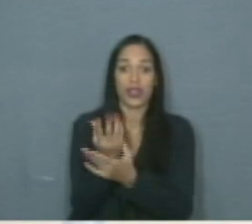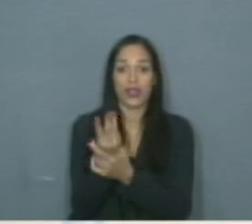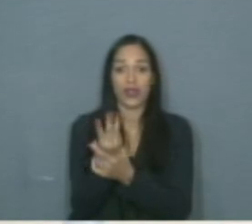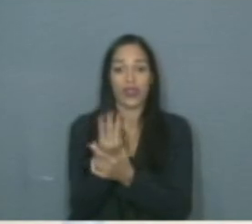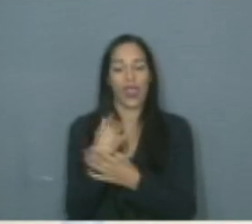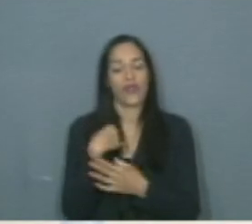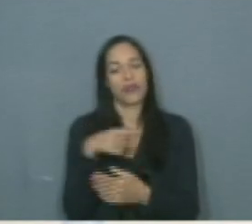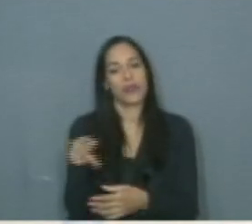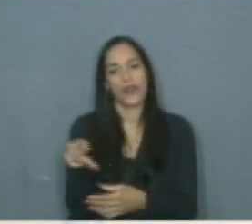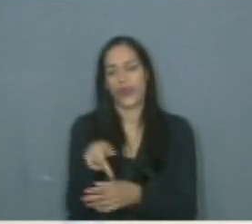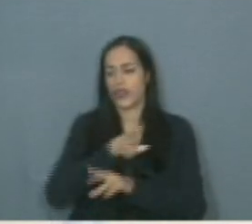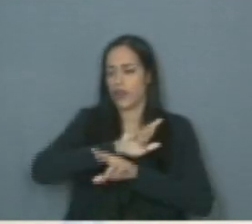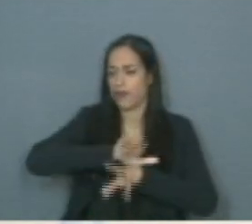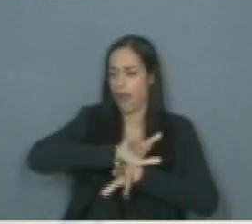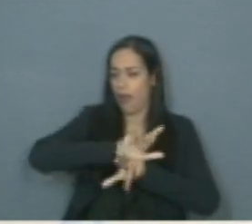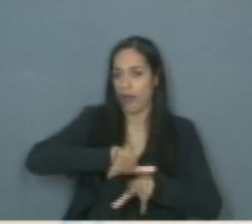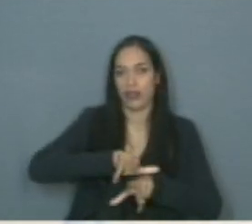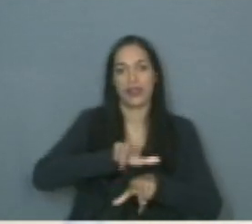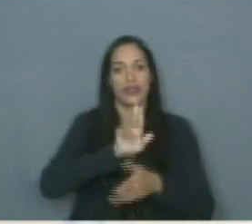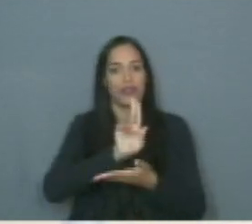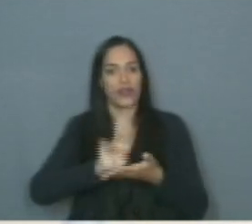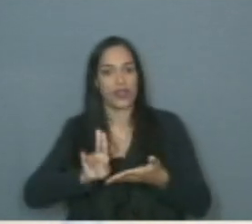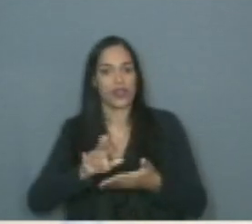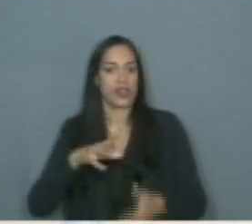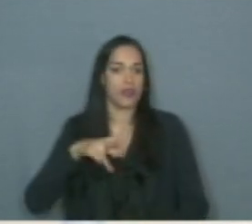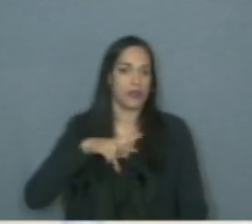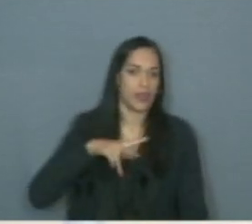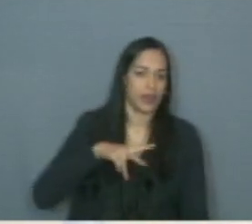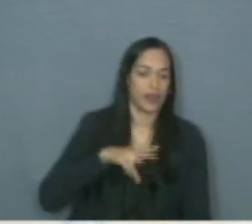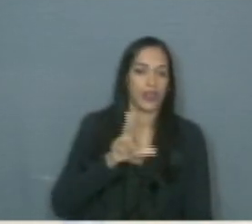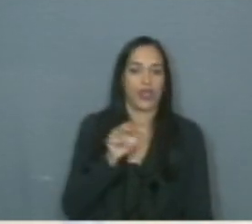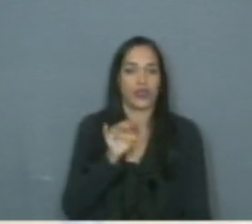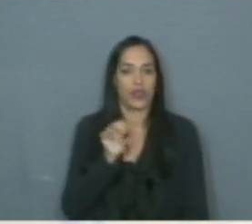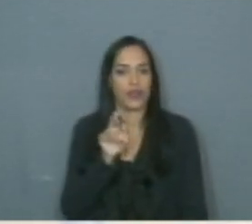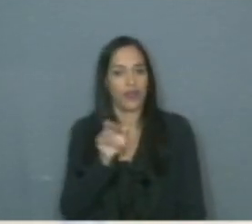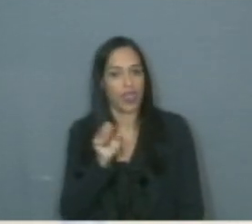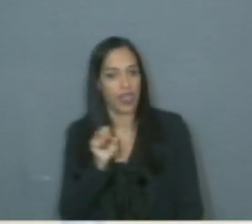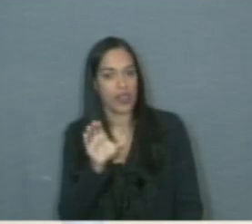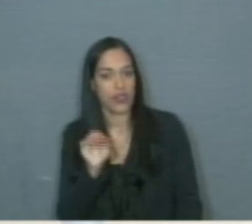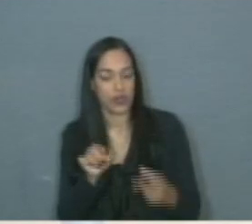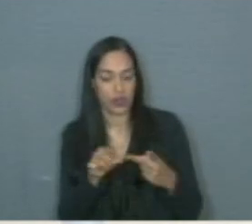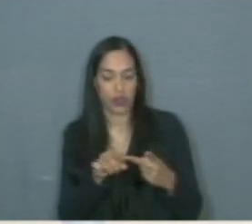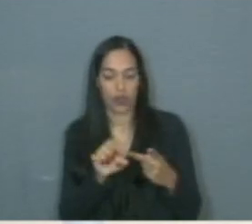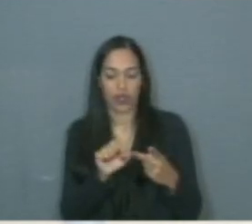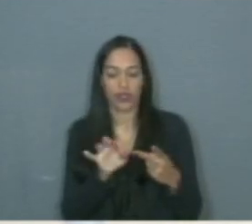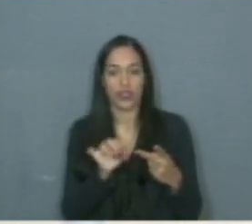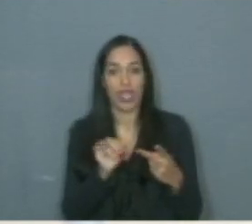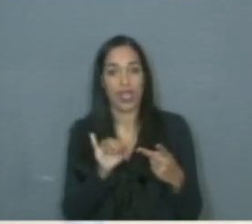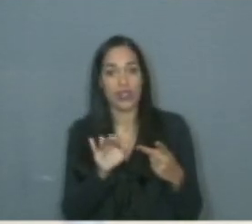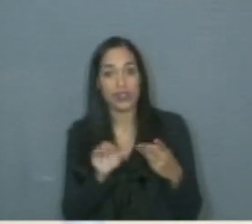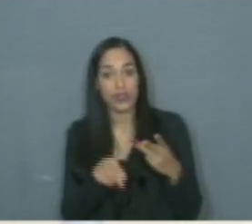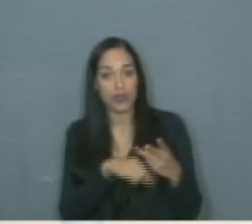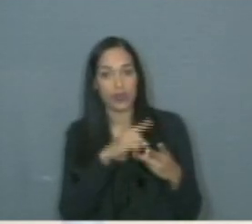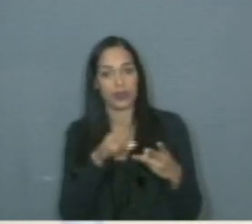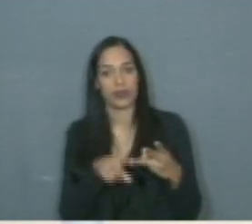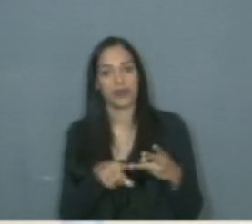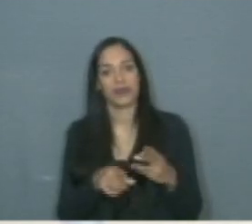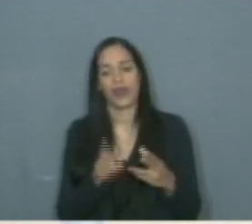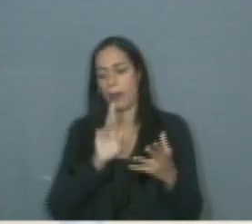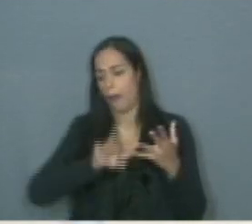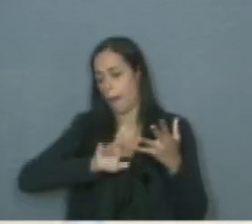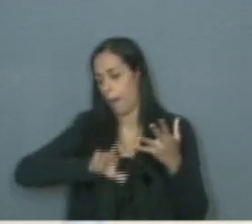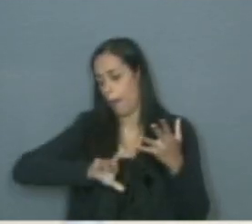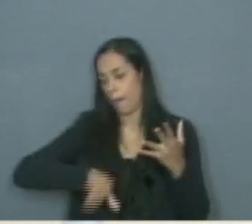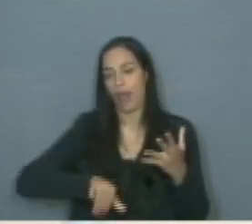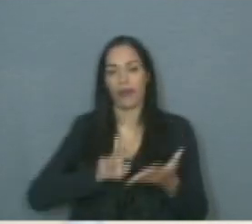de muitas outras universidades particulares, da Universo, da Estácio, e